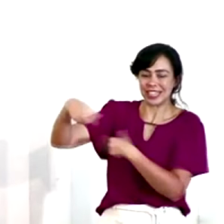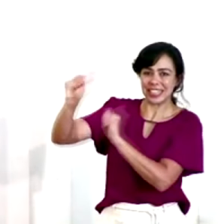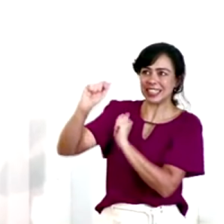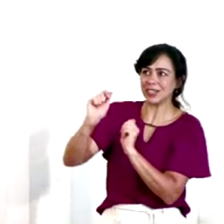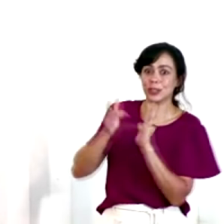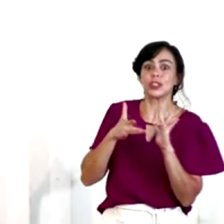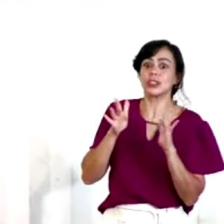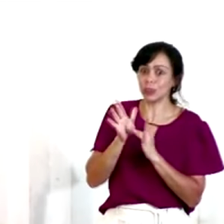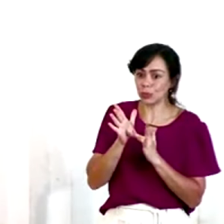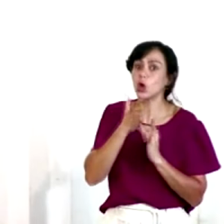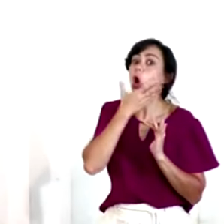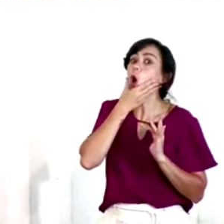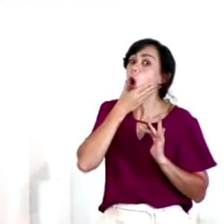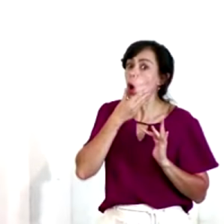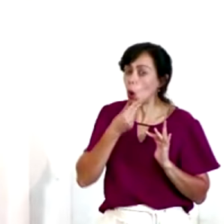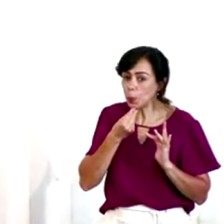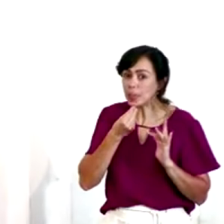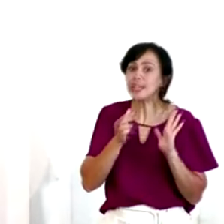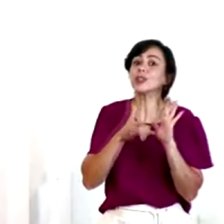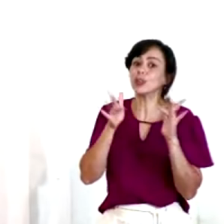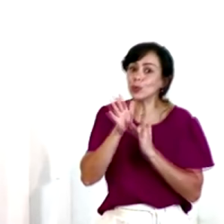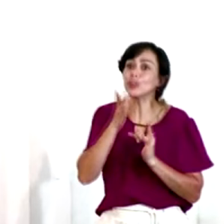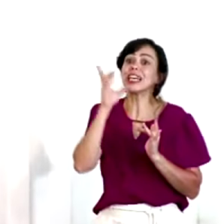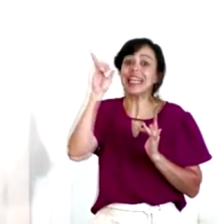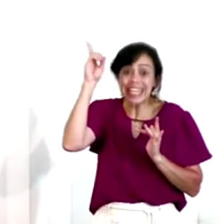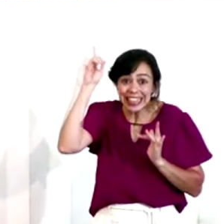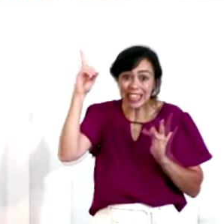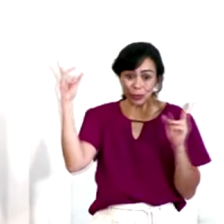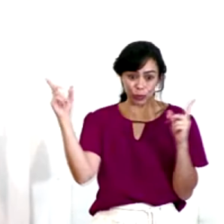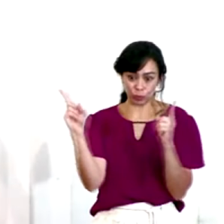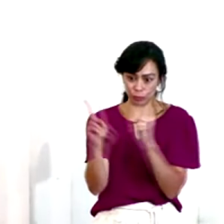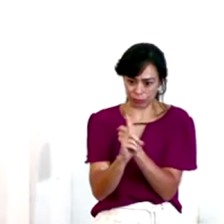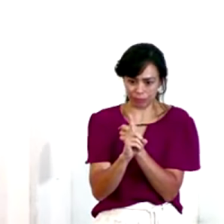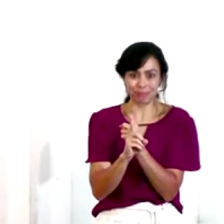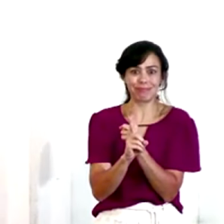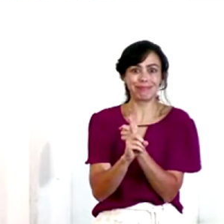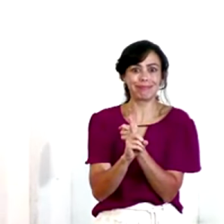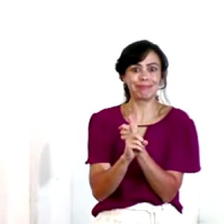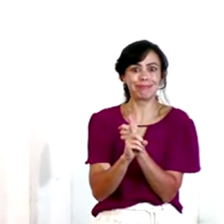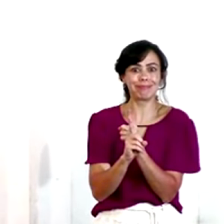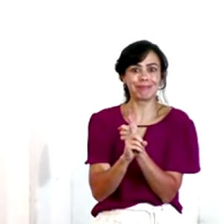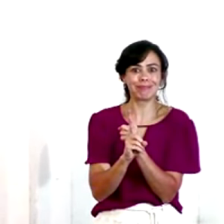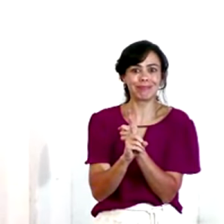E penosa foi a vida e o ministério de Jesus Cristo.